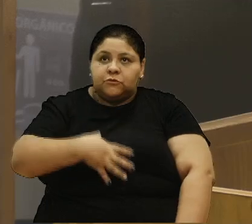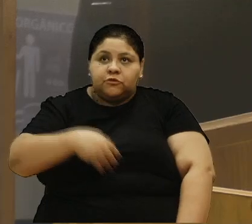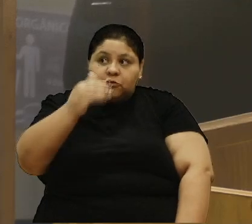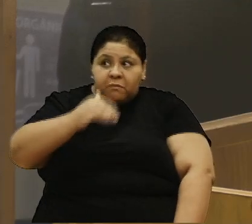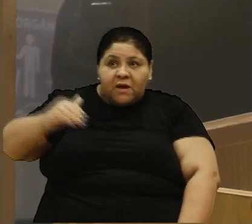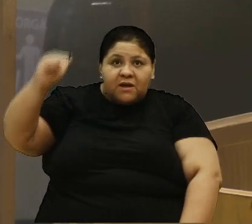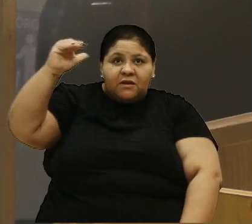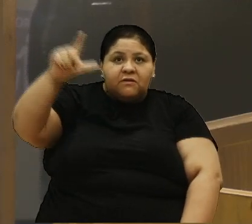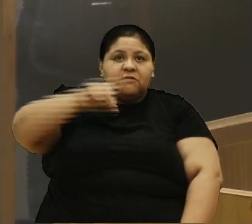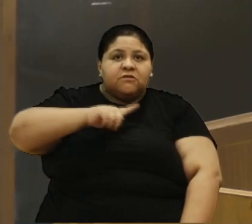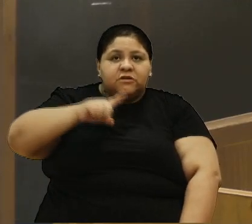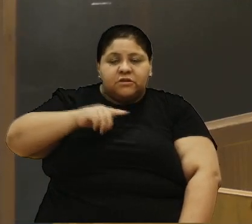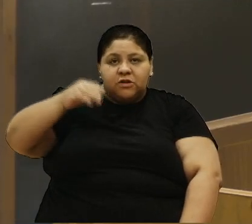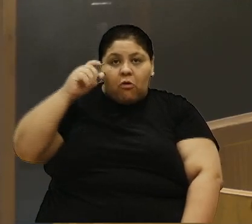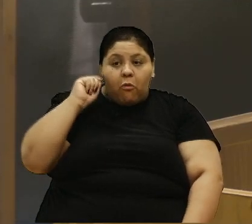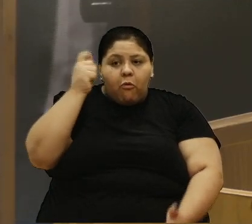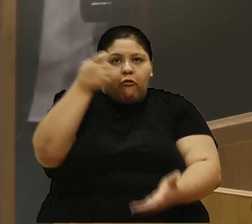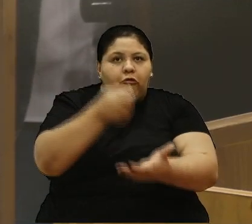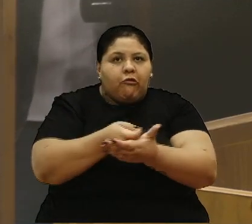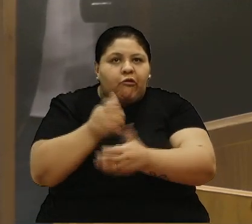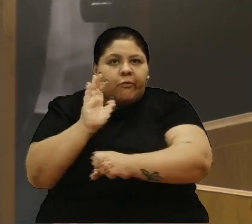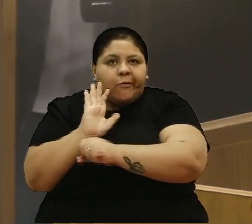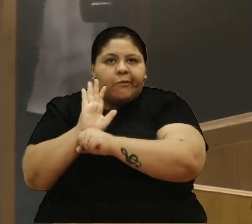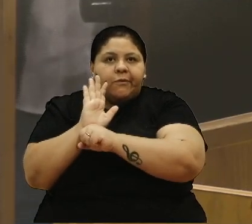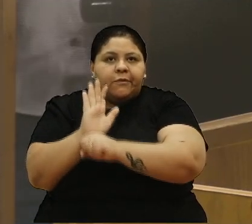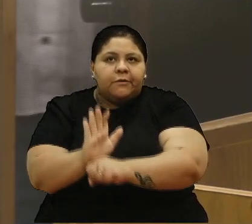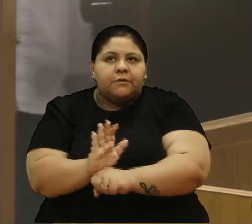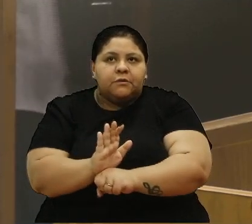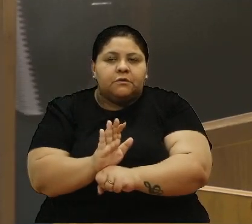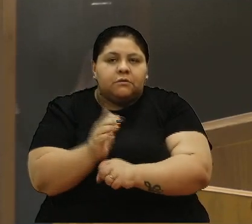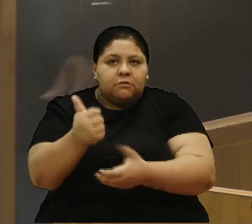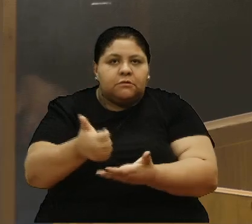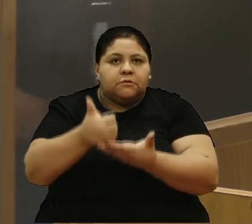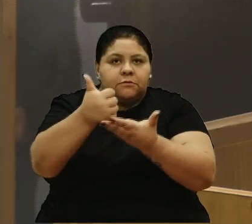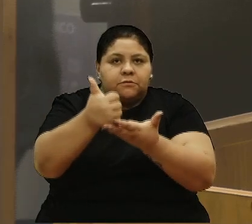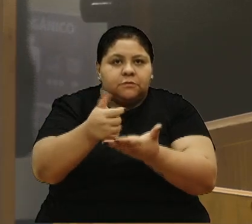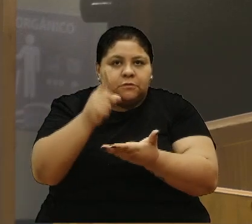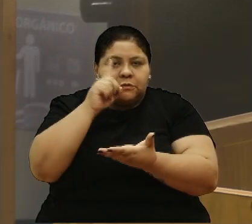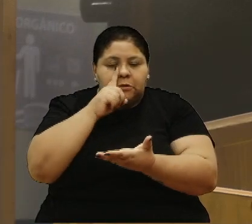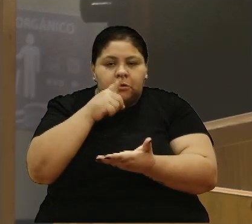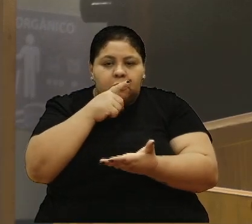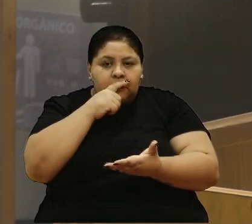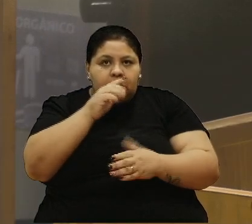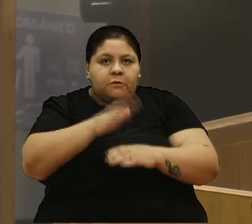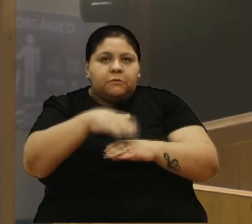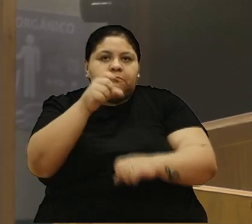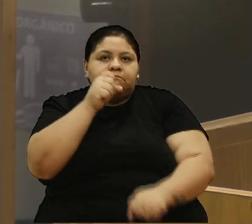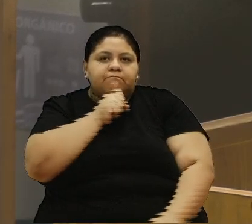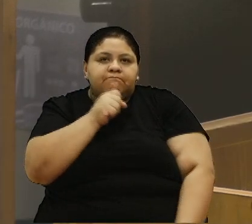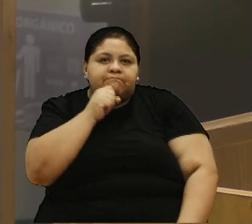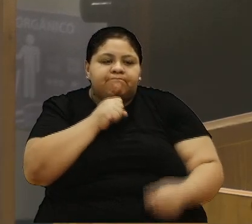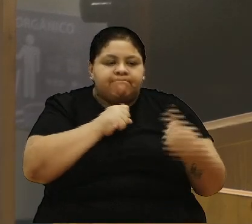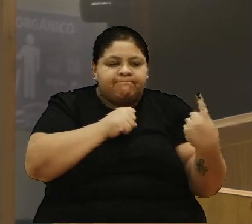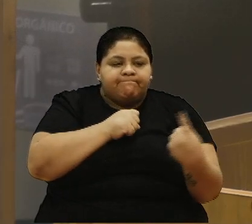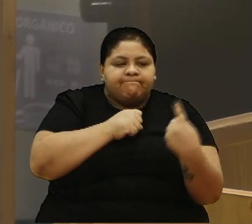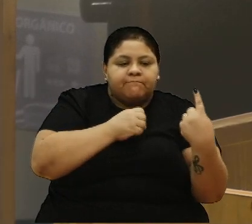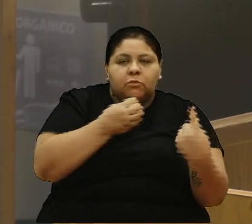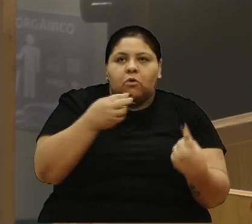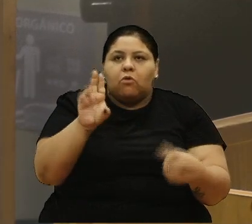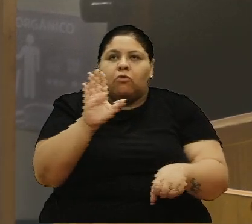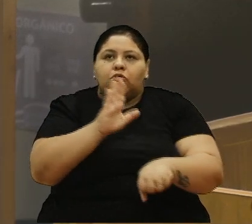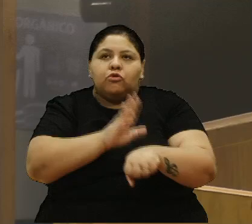maiores têm o dever de ajudar e amparar os pais na velhice, carência ou